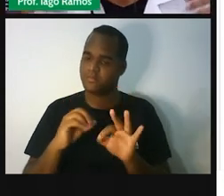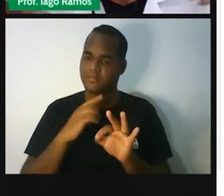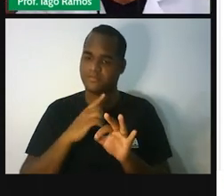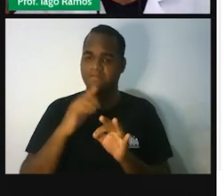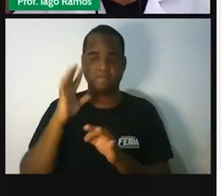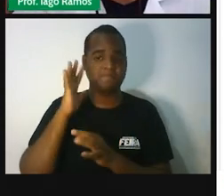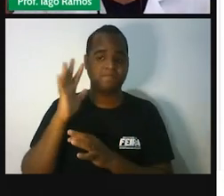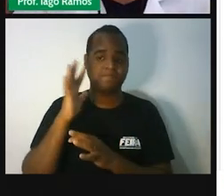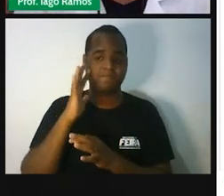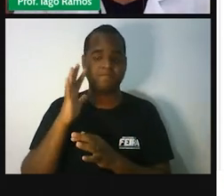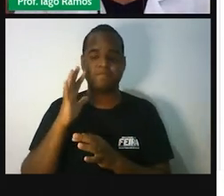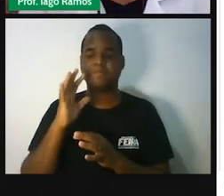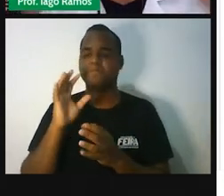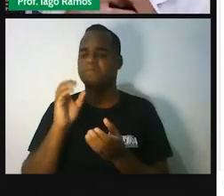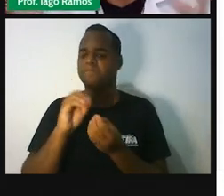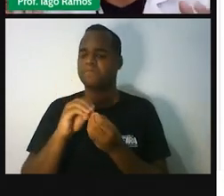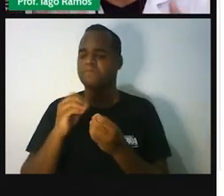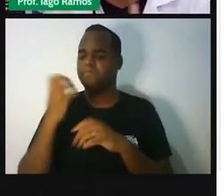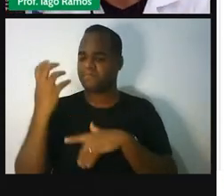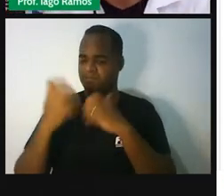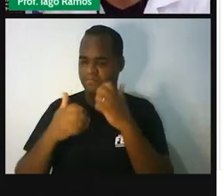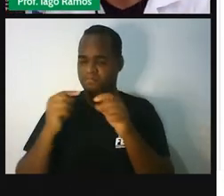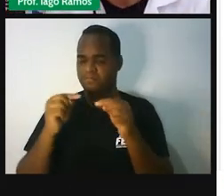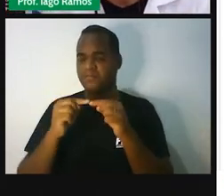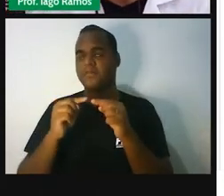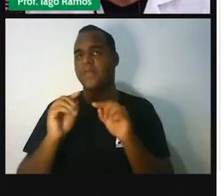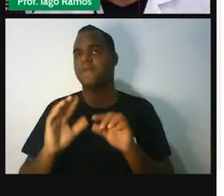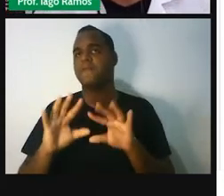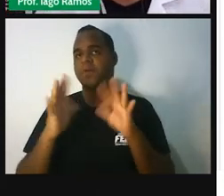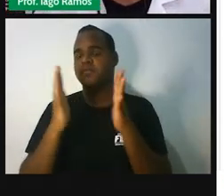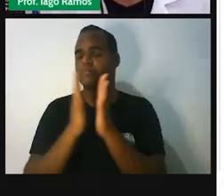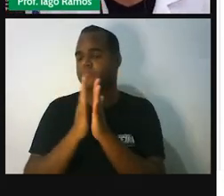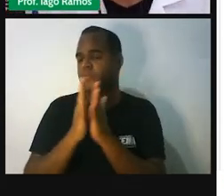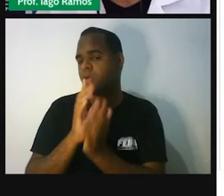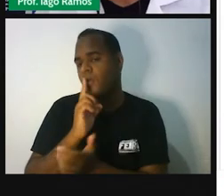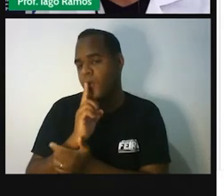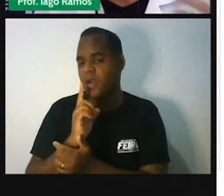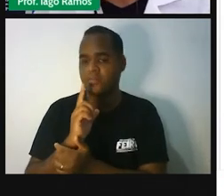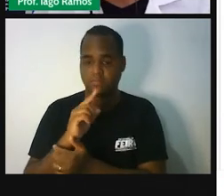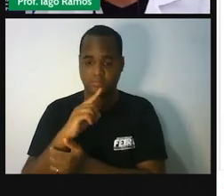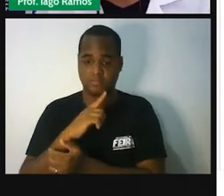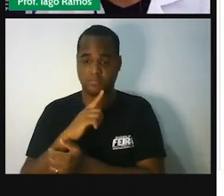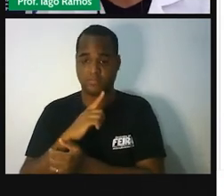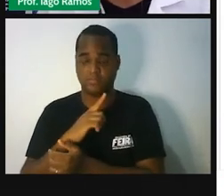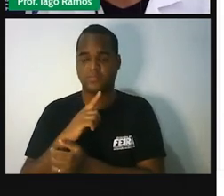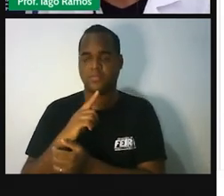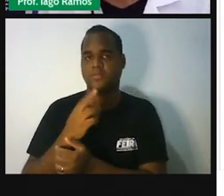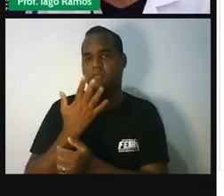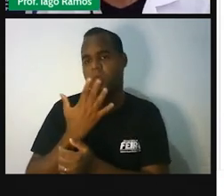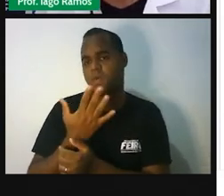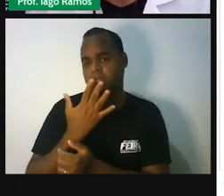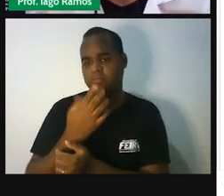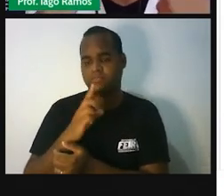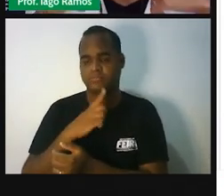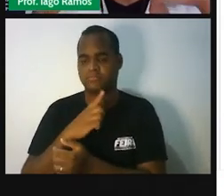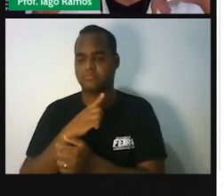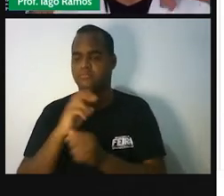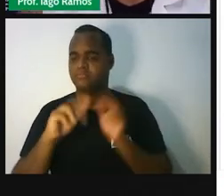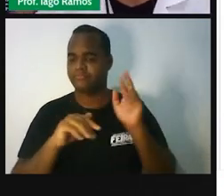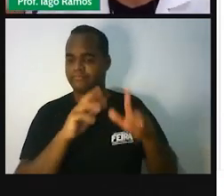vai para uma festa de aniversário e a gente tem 3 camisas de cores diferentes